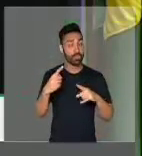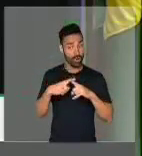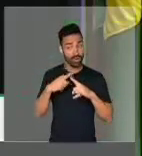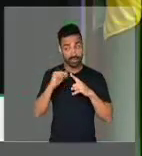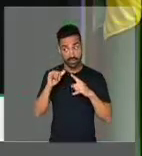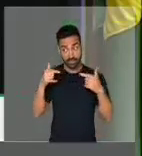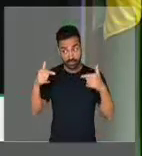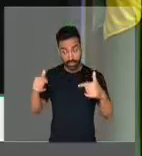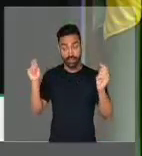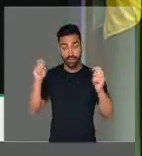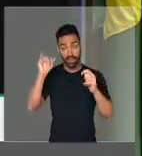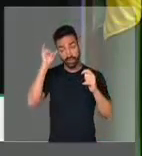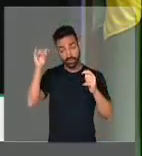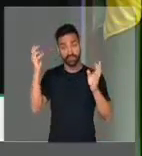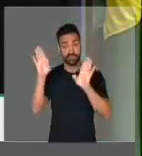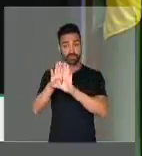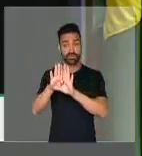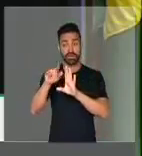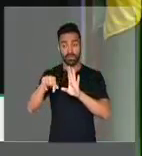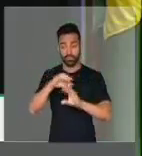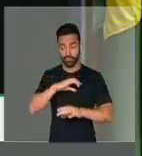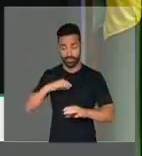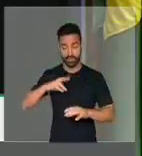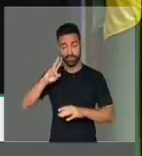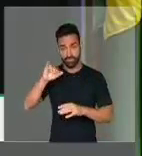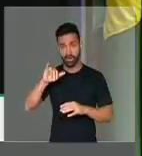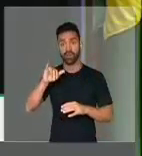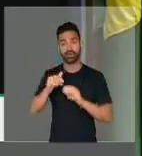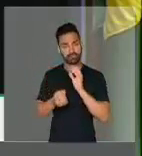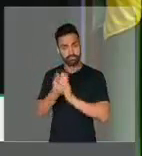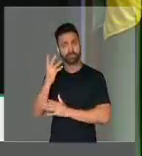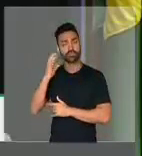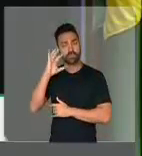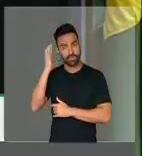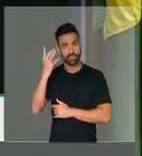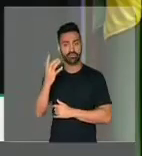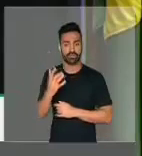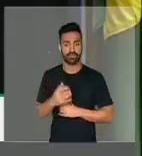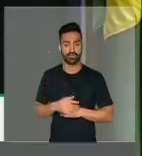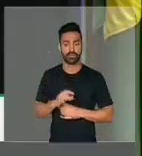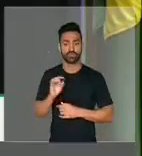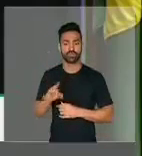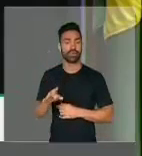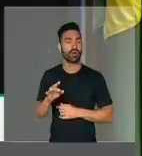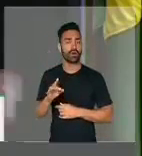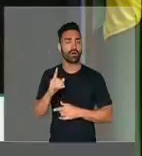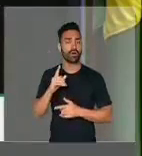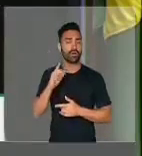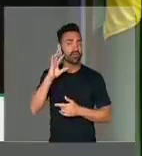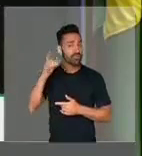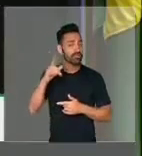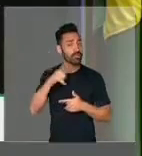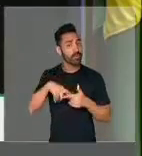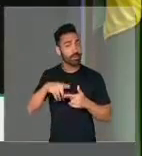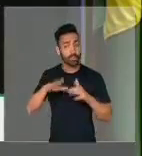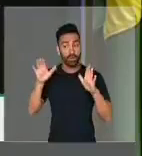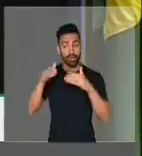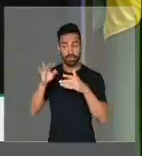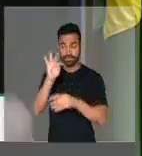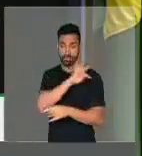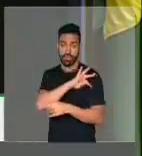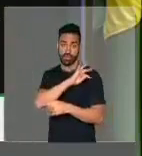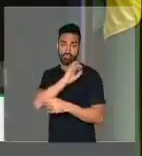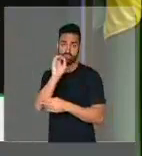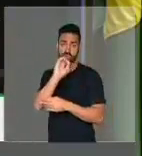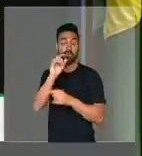e eu tenho certeza que essa comissão vai construir uma solução. Mas não é só uma solução técnica, uma solução que tem que levar em